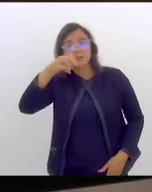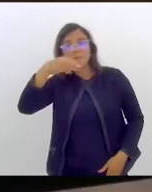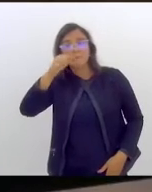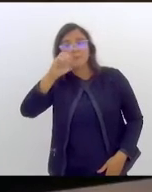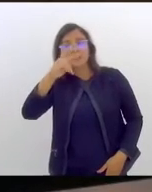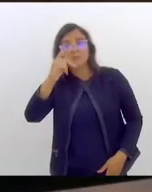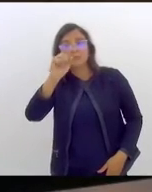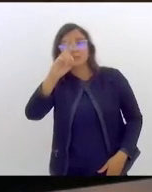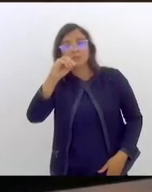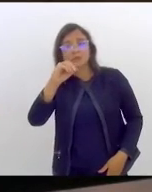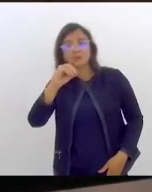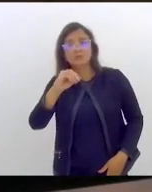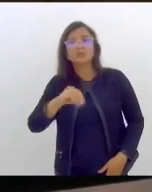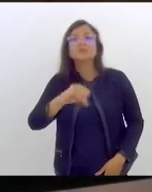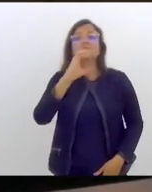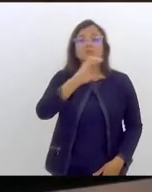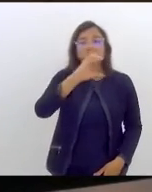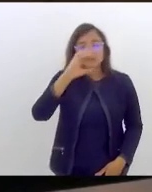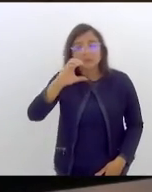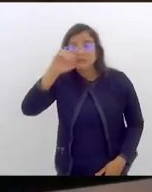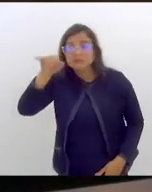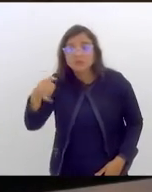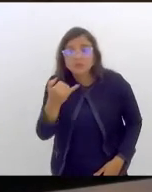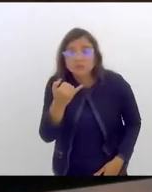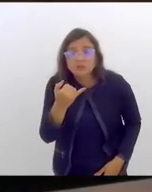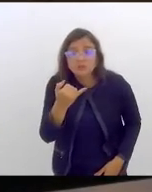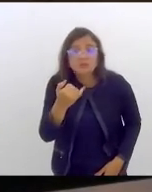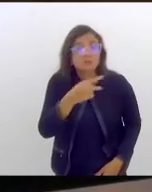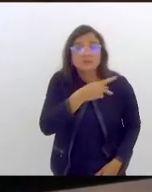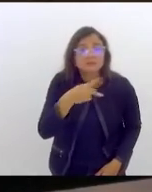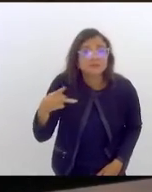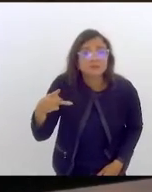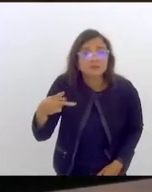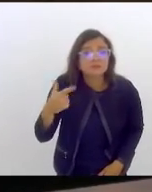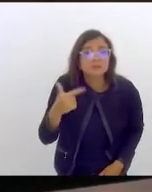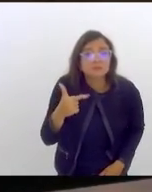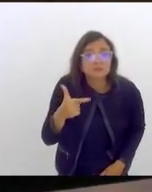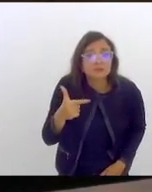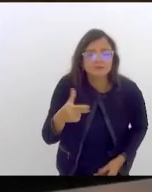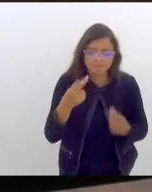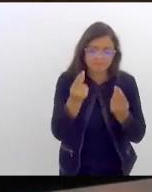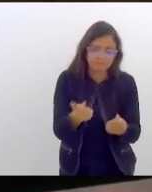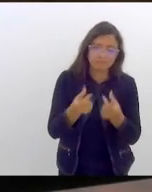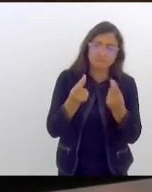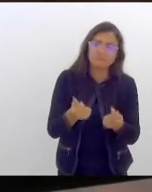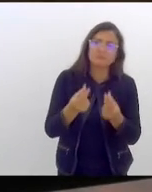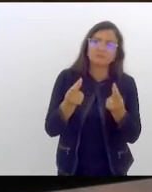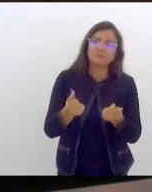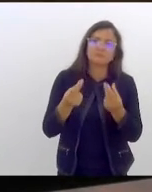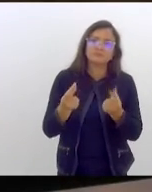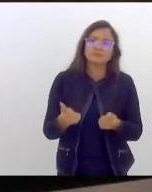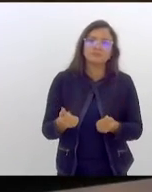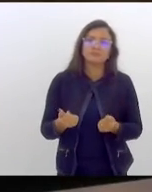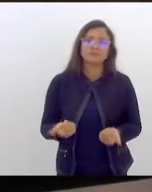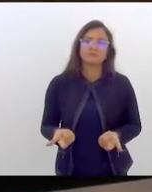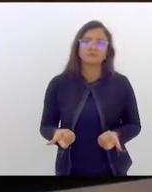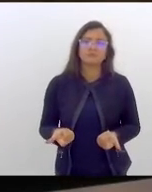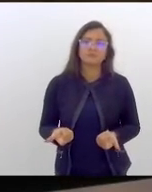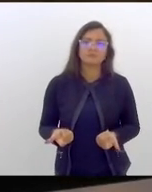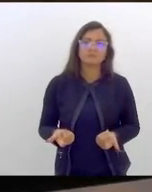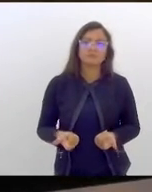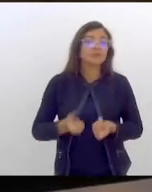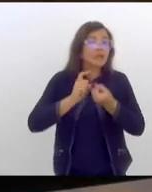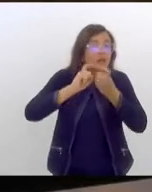a ccj está sem Presidente faz tempo e que não se reúne